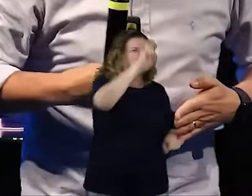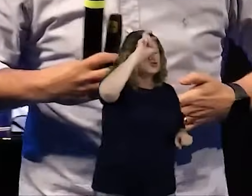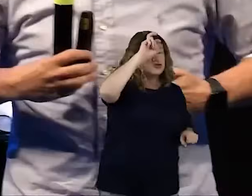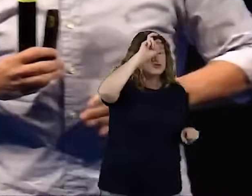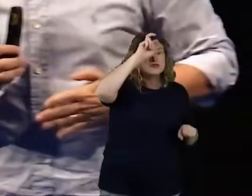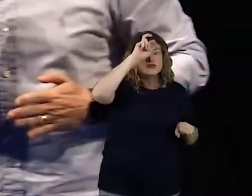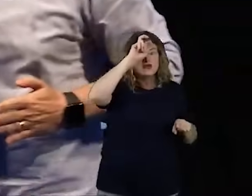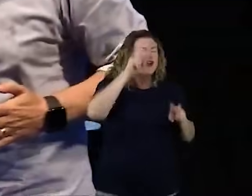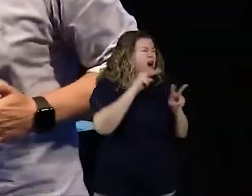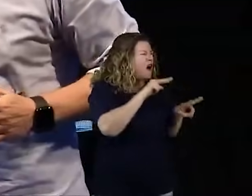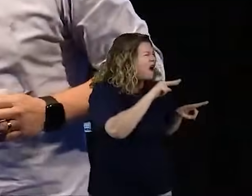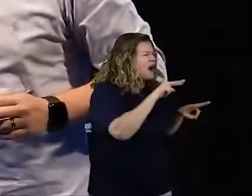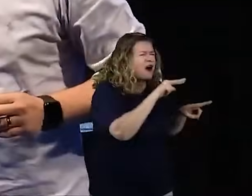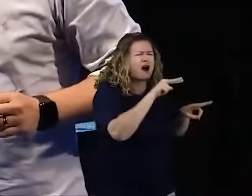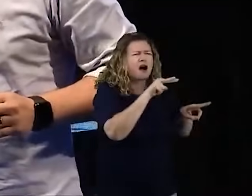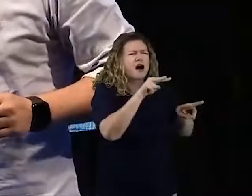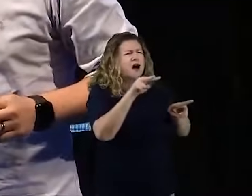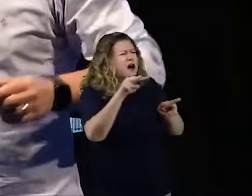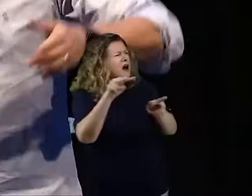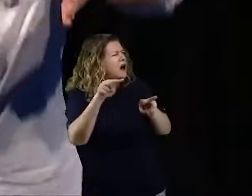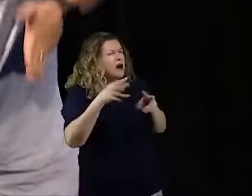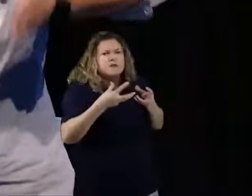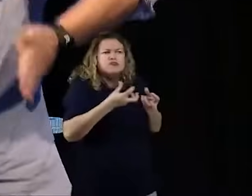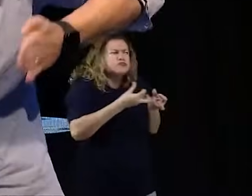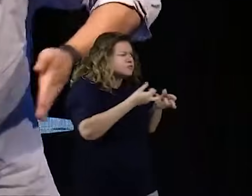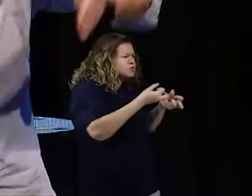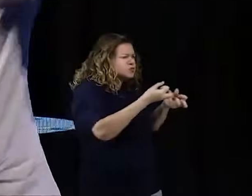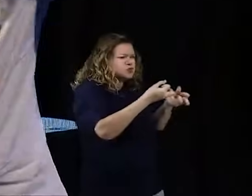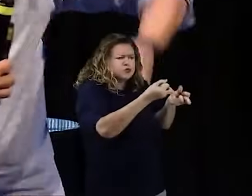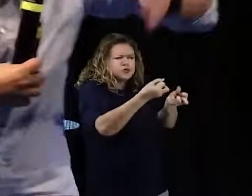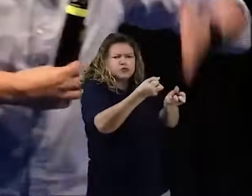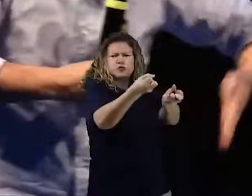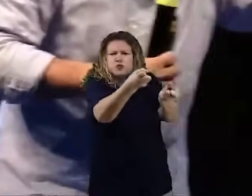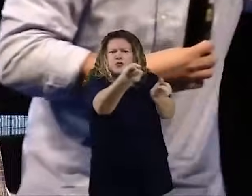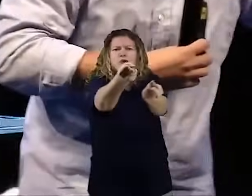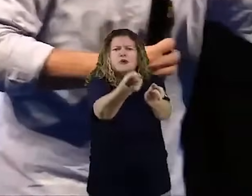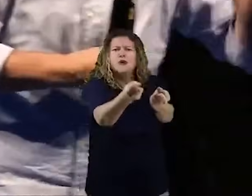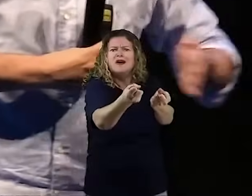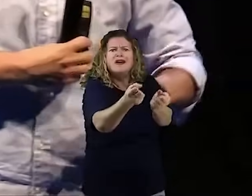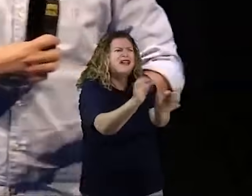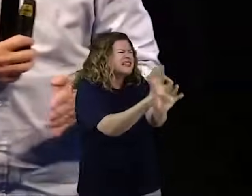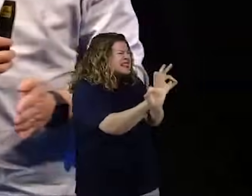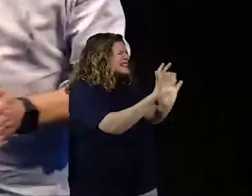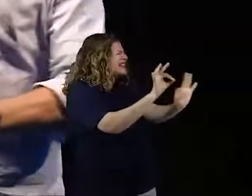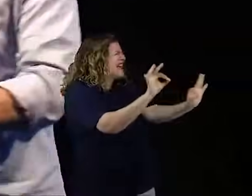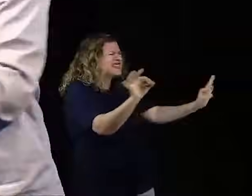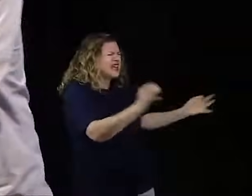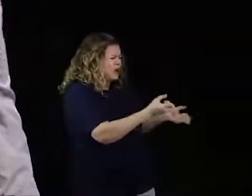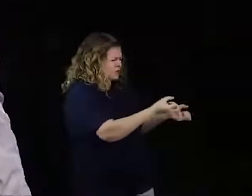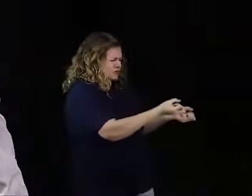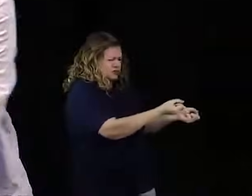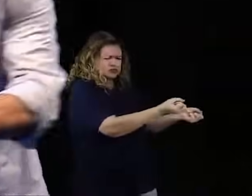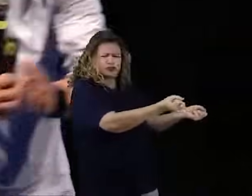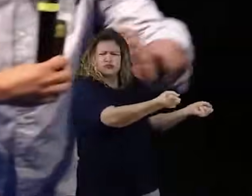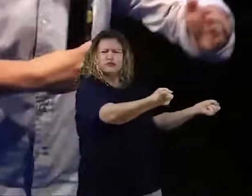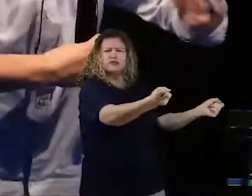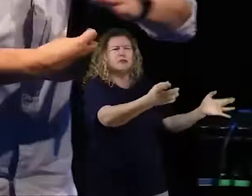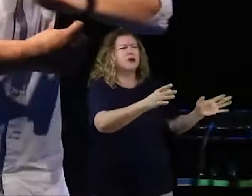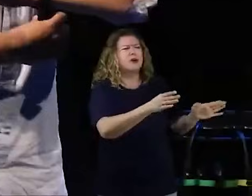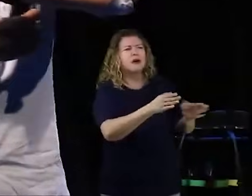fala que que aconteceu a benção de Deus tá naquele país não tem jeito tudo